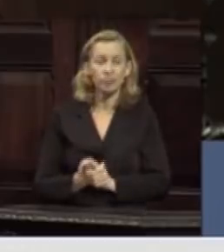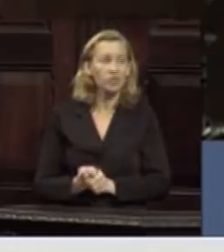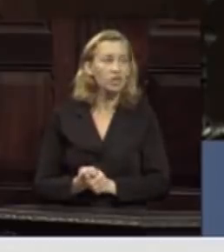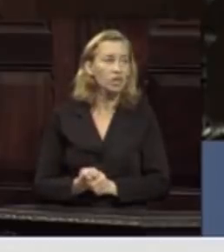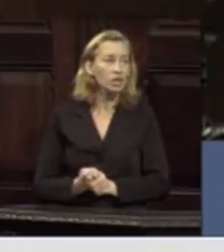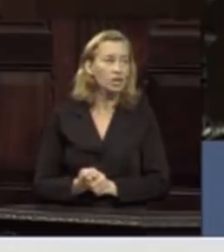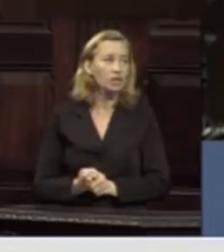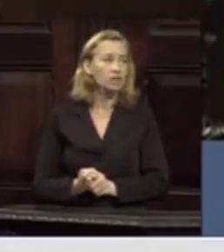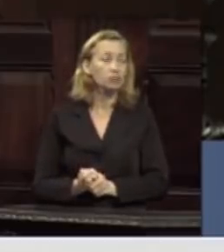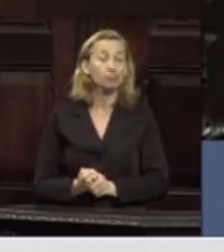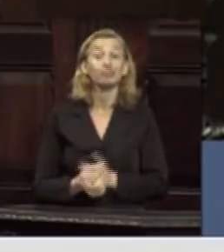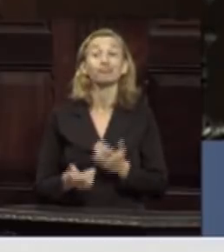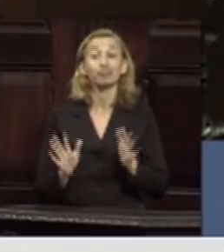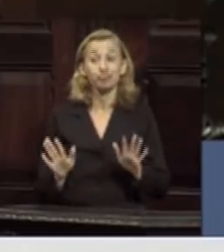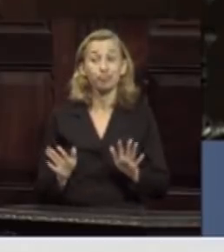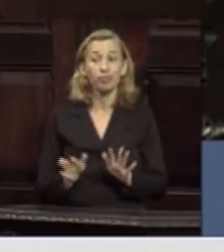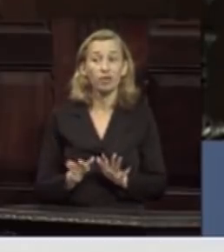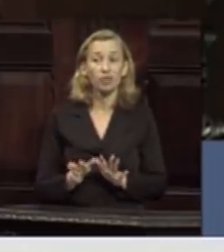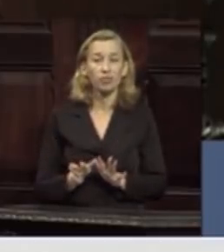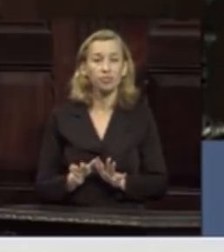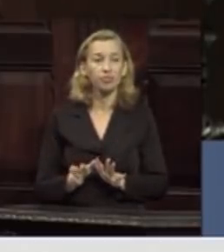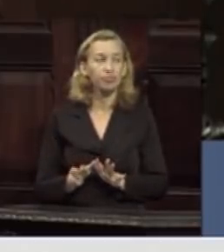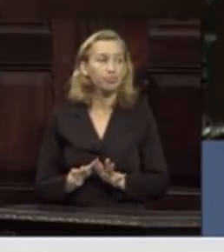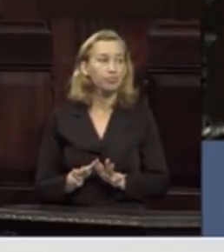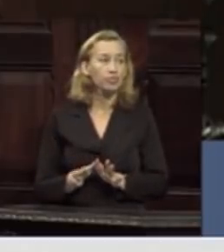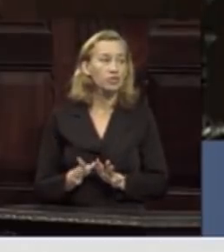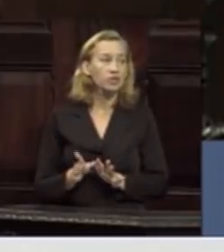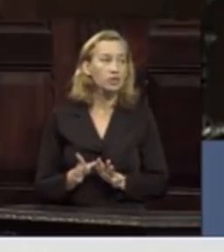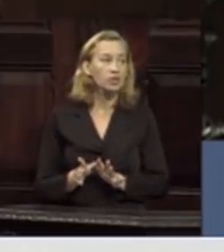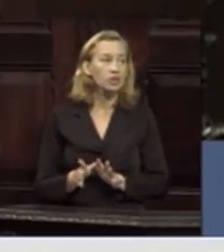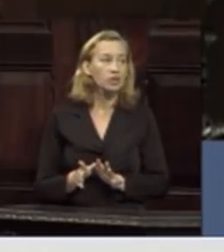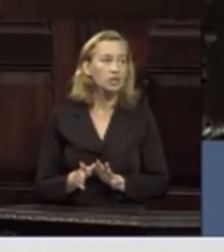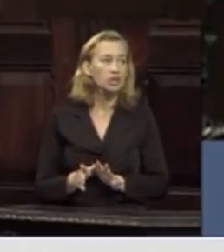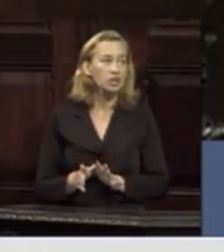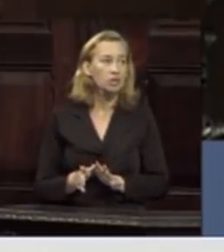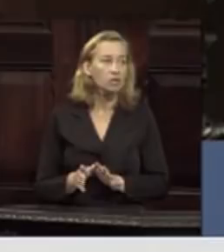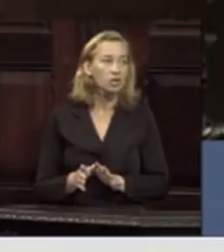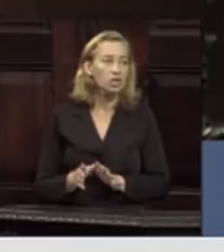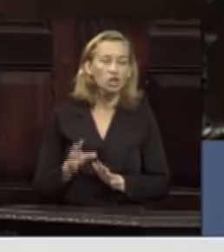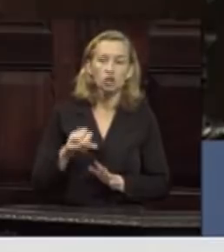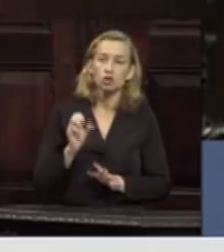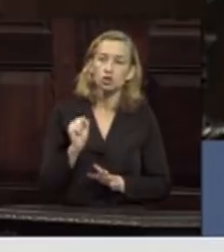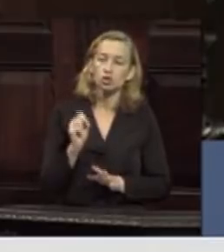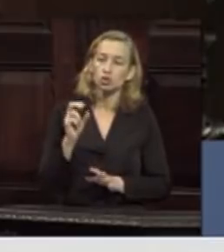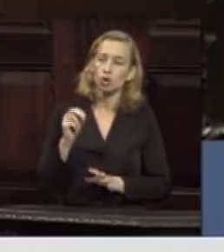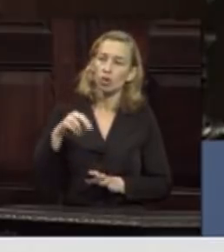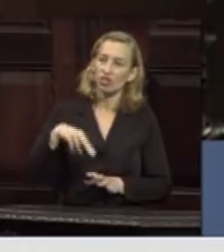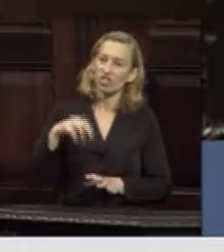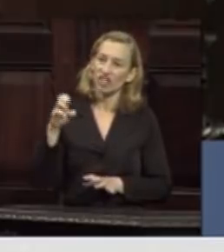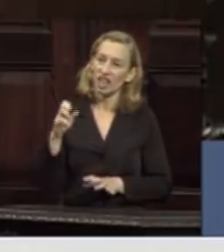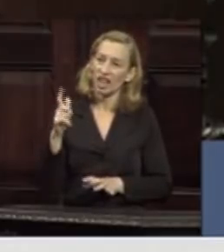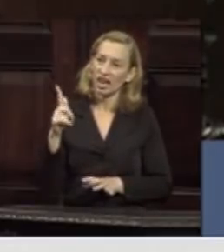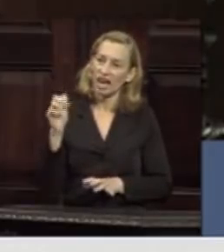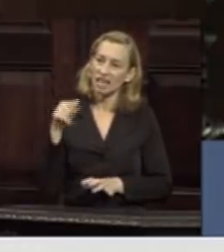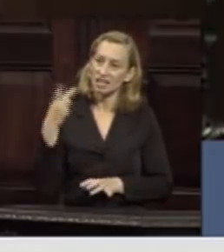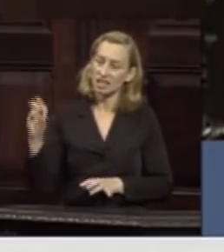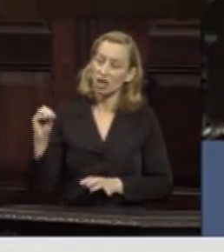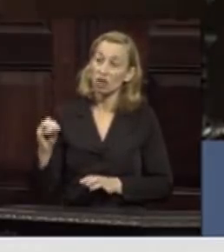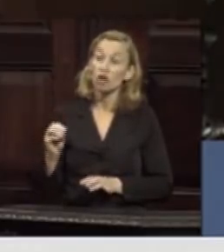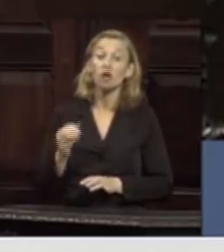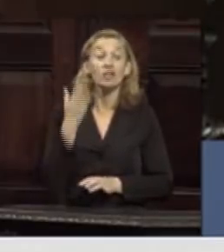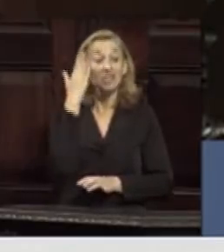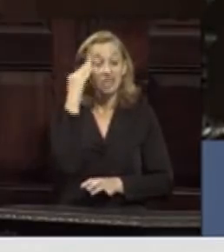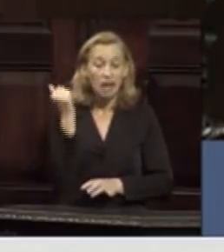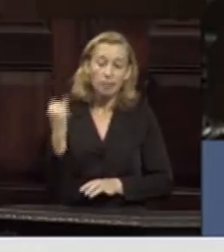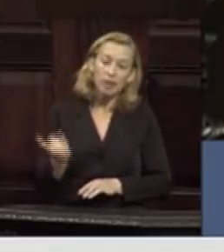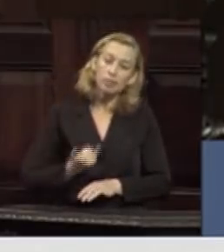um reconhecimento do deputado Luiz Paulo Corrêa da Rocha que há sonegação, logo ele reconhece a importância